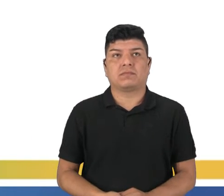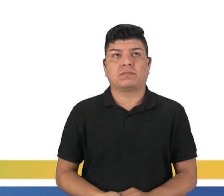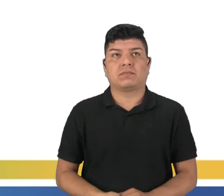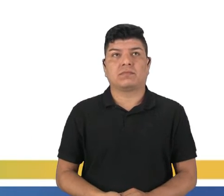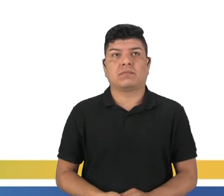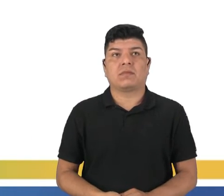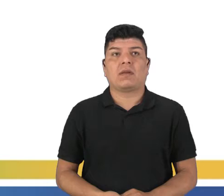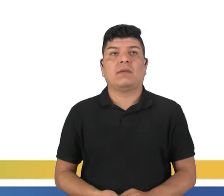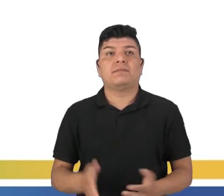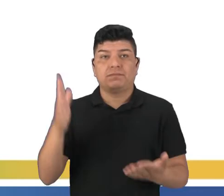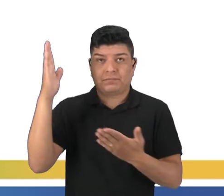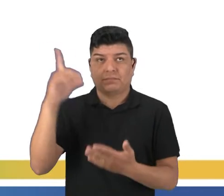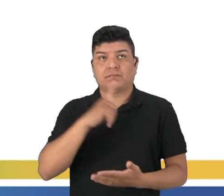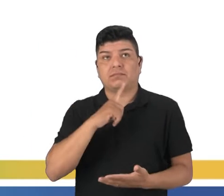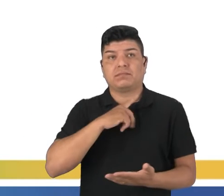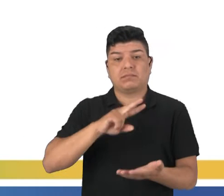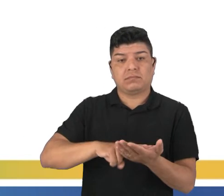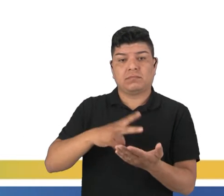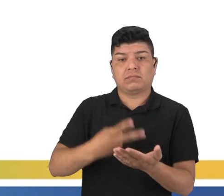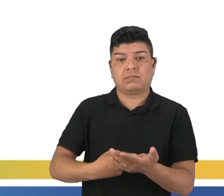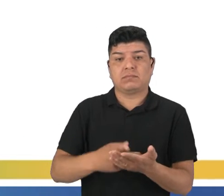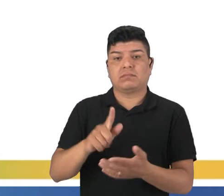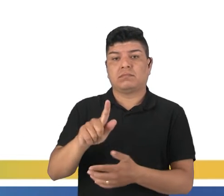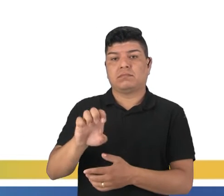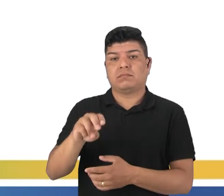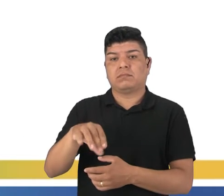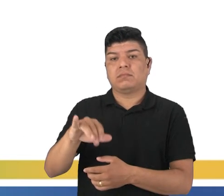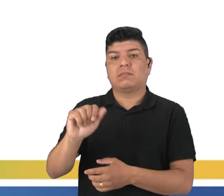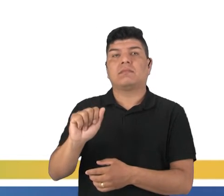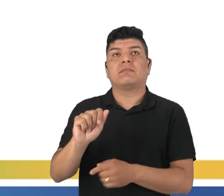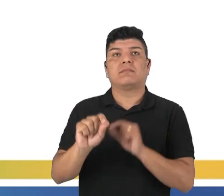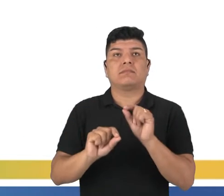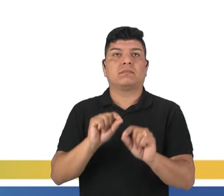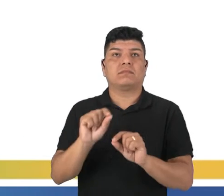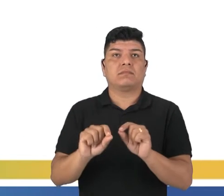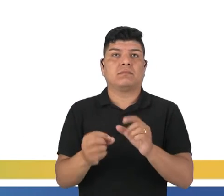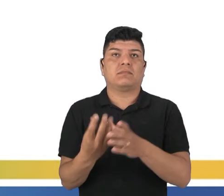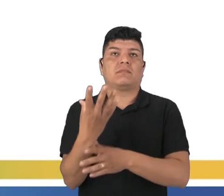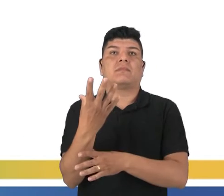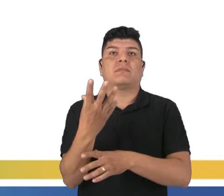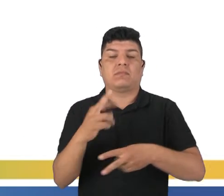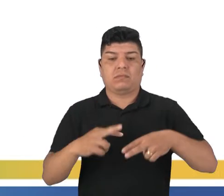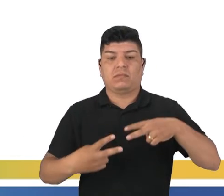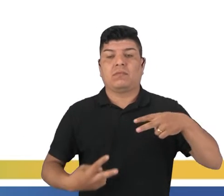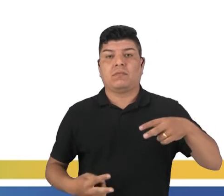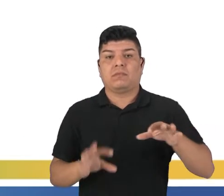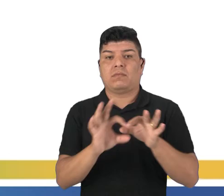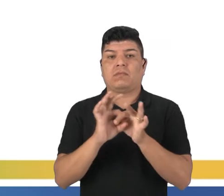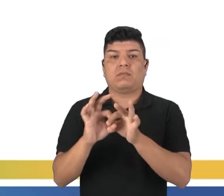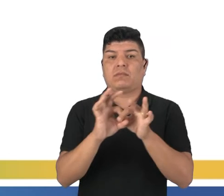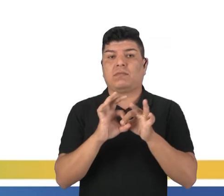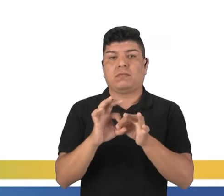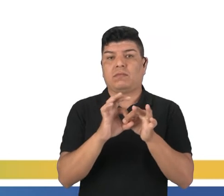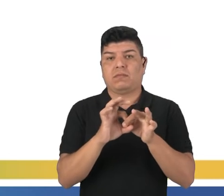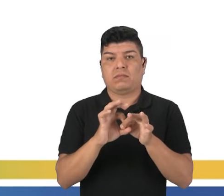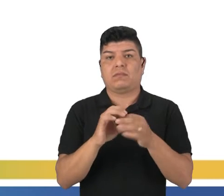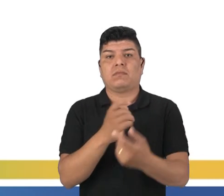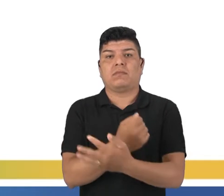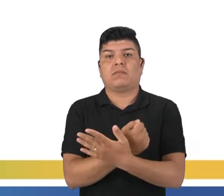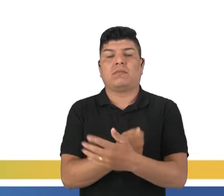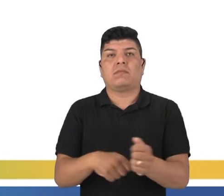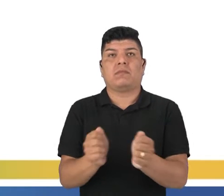Aqui também existe o processo de tradução gênica, ou seja, a cadeia peptídica ela é formada pela união dos